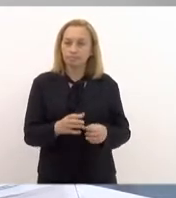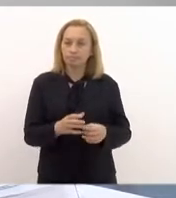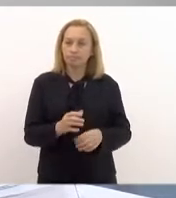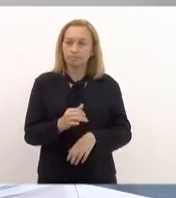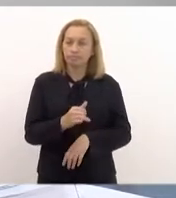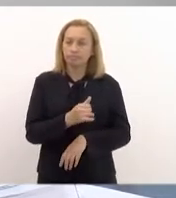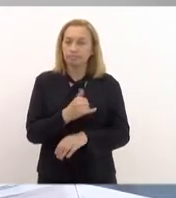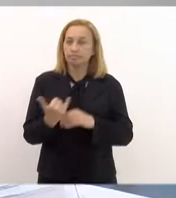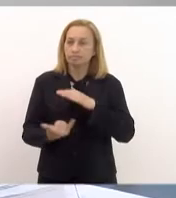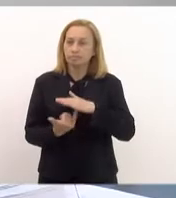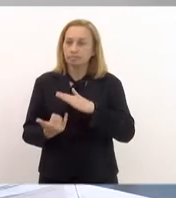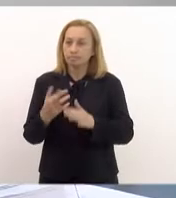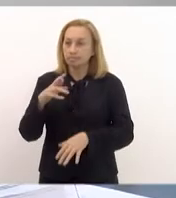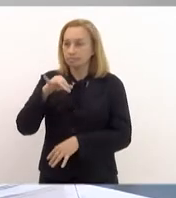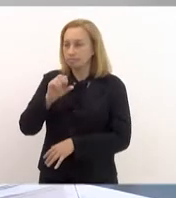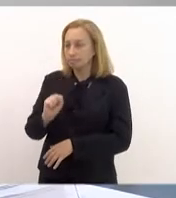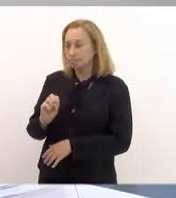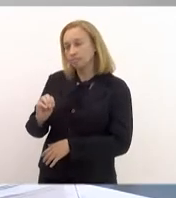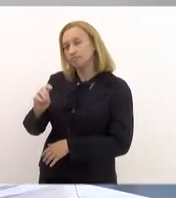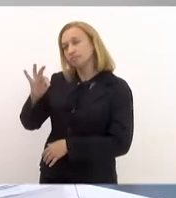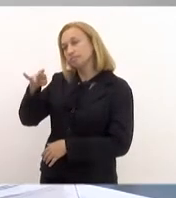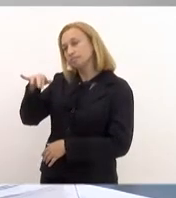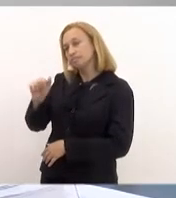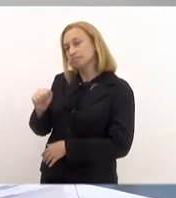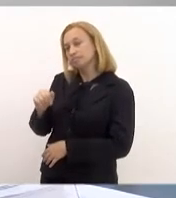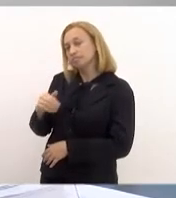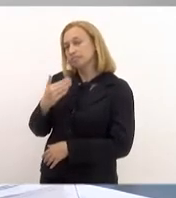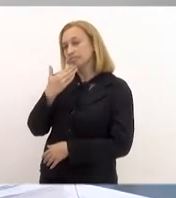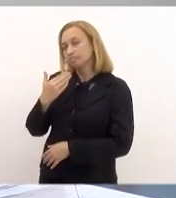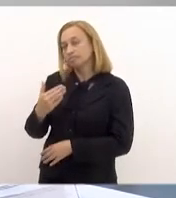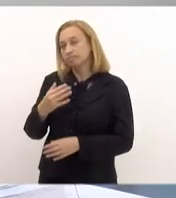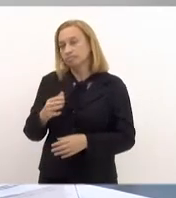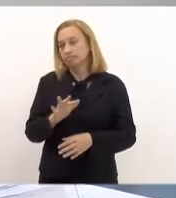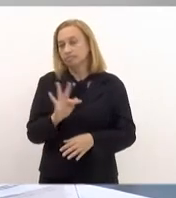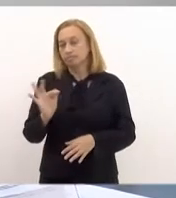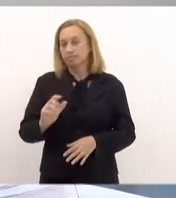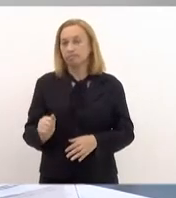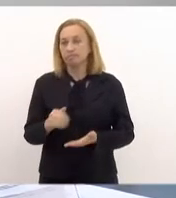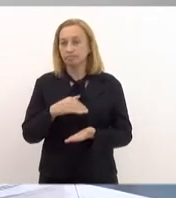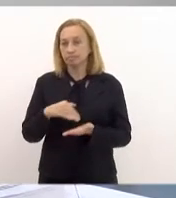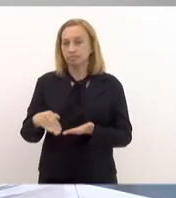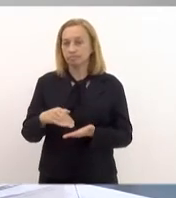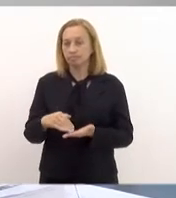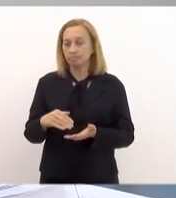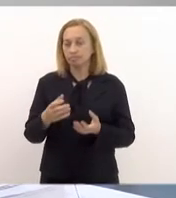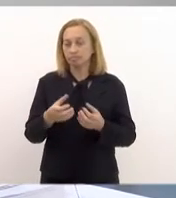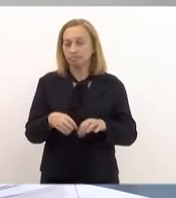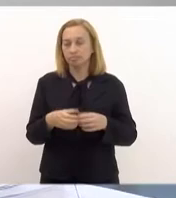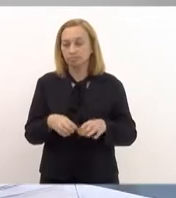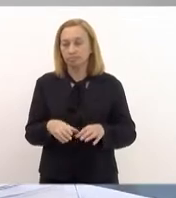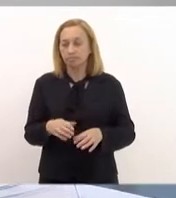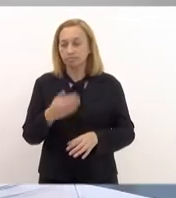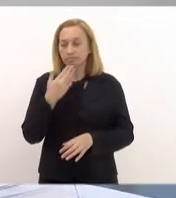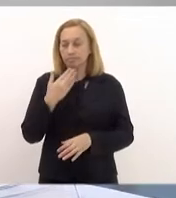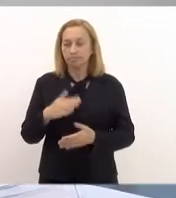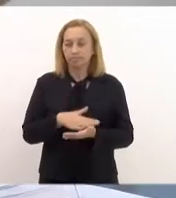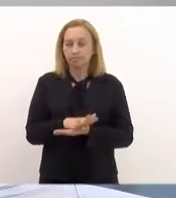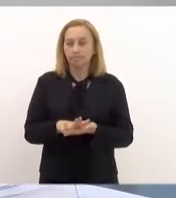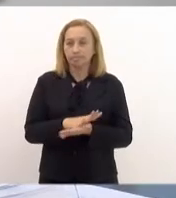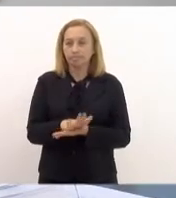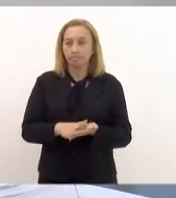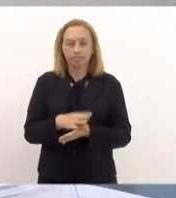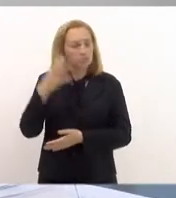Metrópole, solicitaram a Fazenda abertura de concurso público. Nenhum deles pediu. E não é culpa